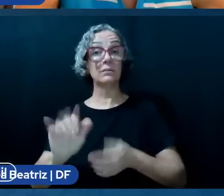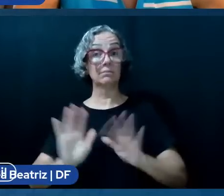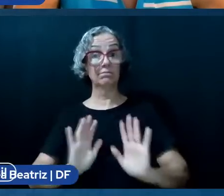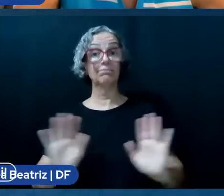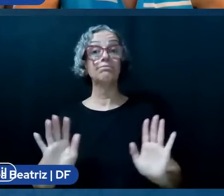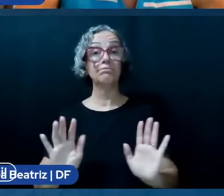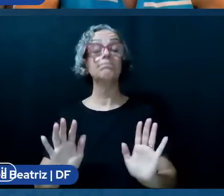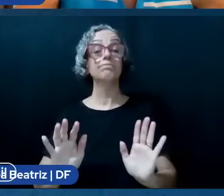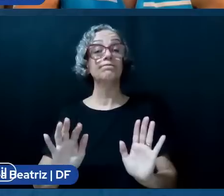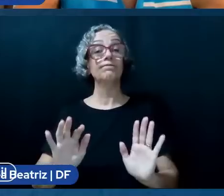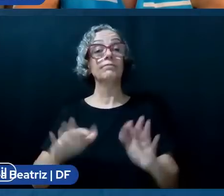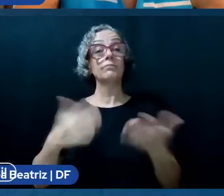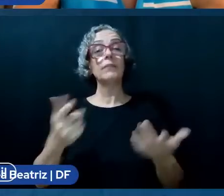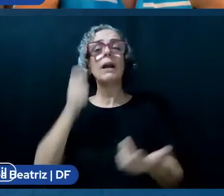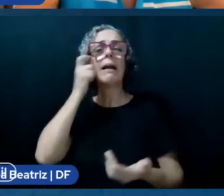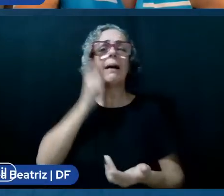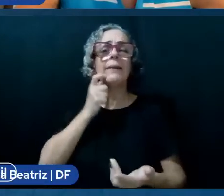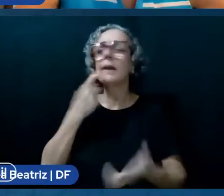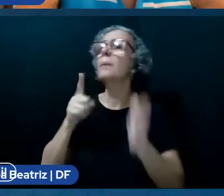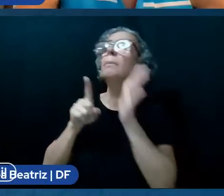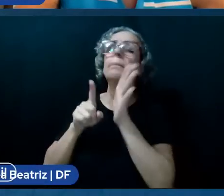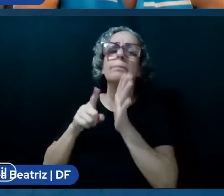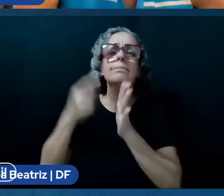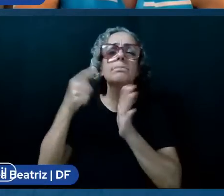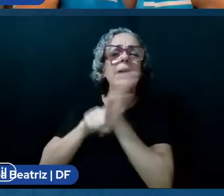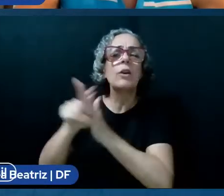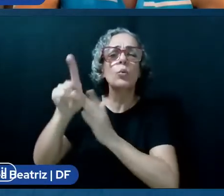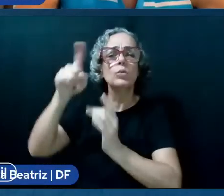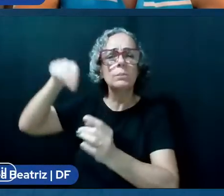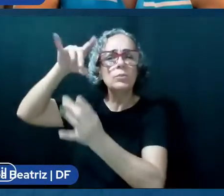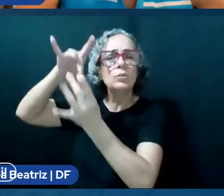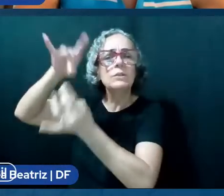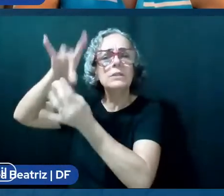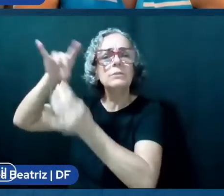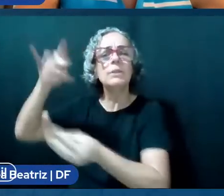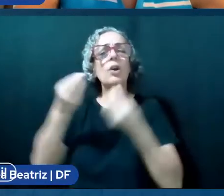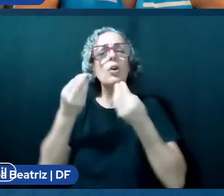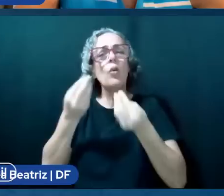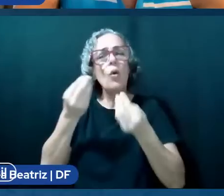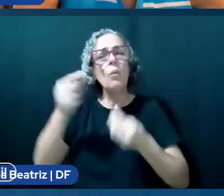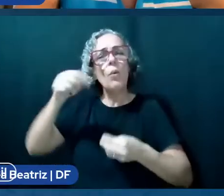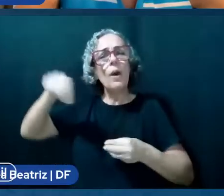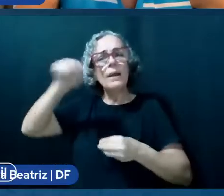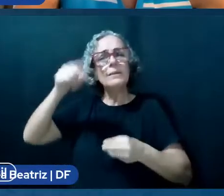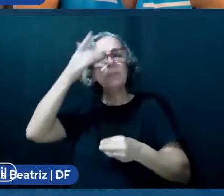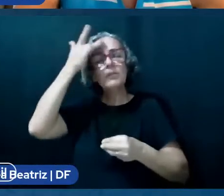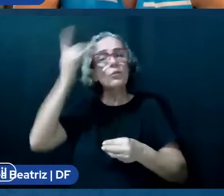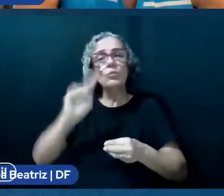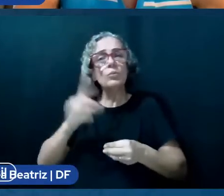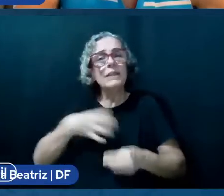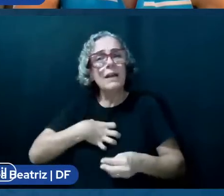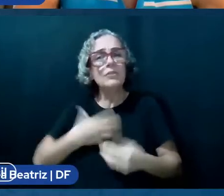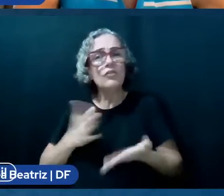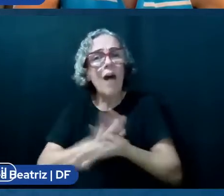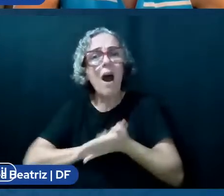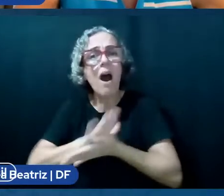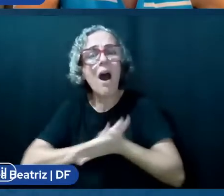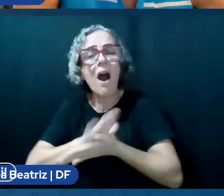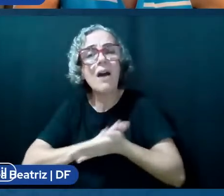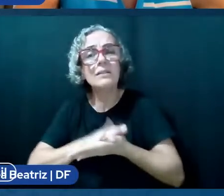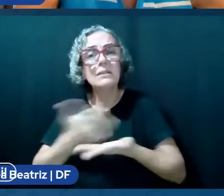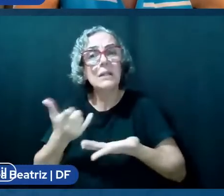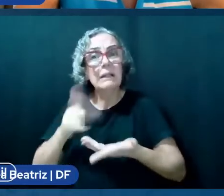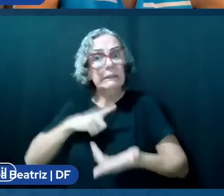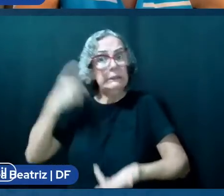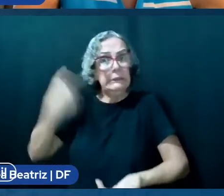eles não perdiam essa sensibilidade diante de sofrimentos tão atrozes, né? E os espíritos então respondem para